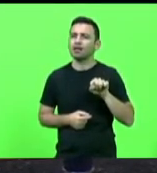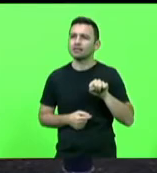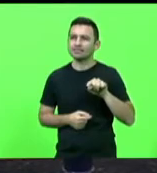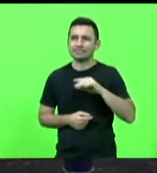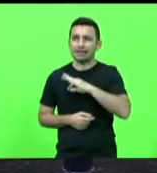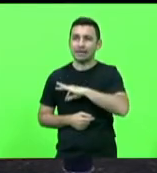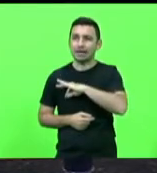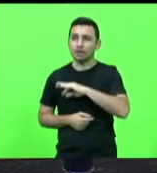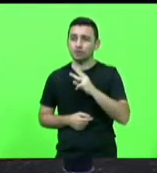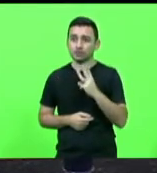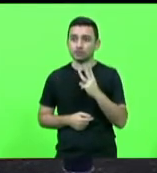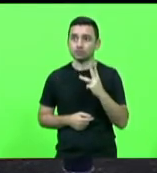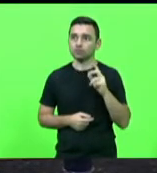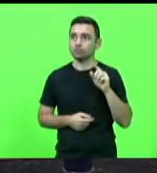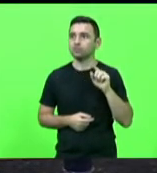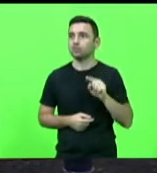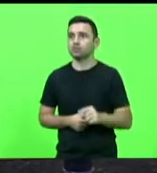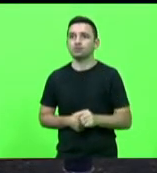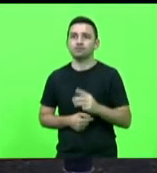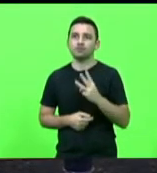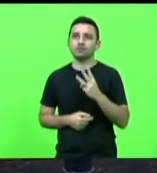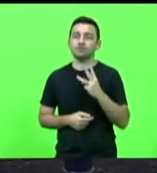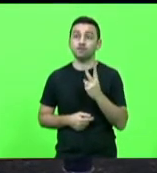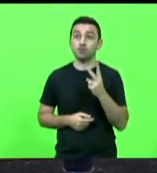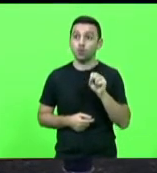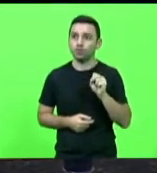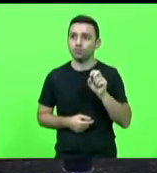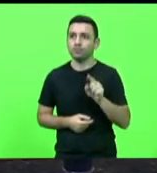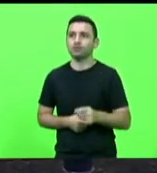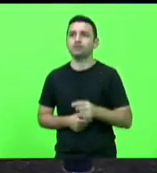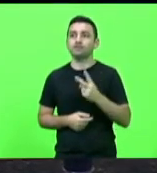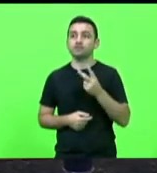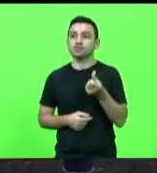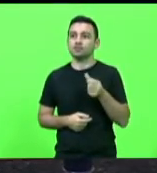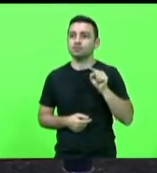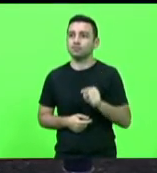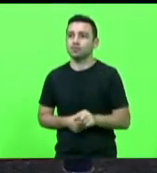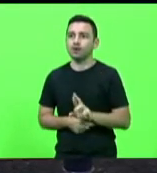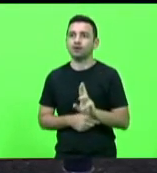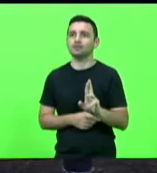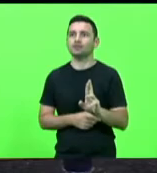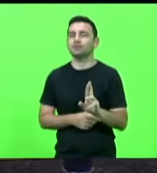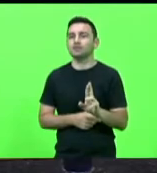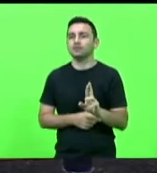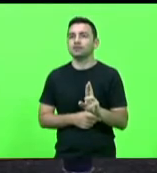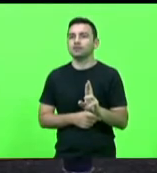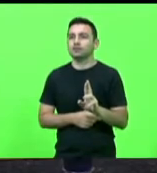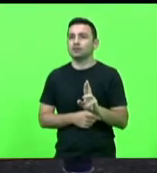de 32 mil, 28 mil, 26 mil reais, a associação...